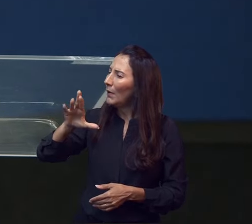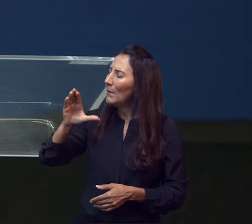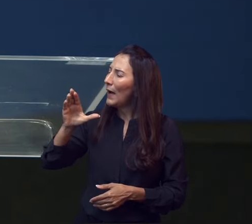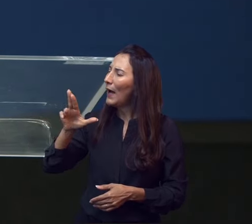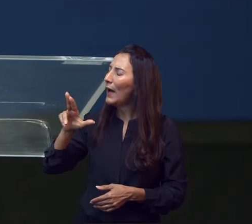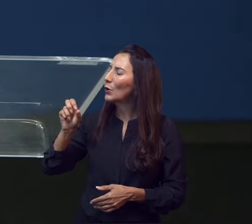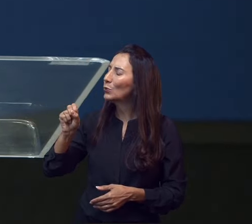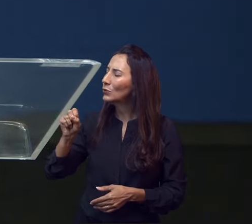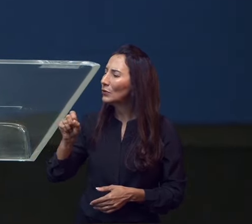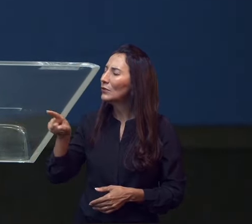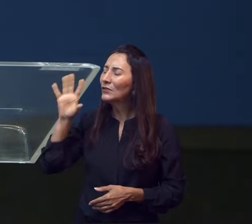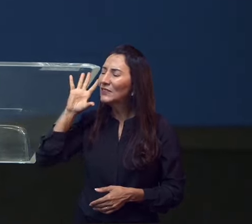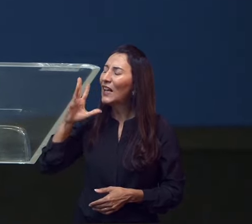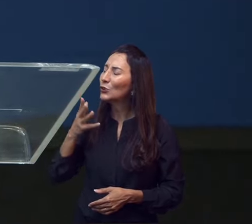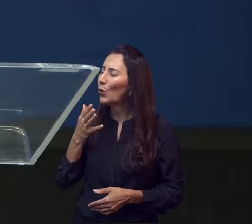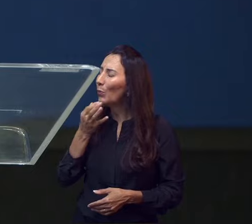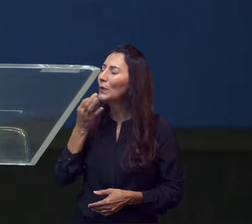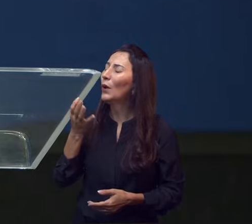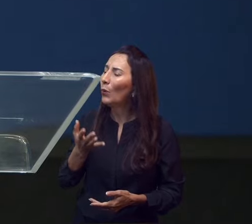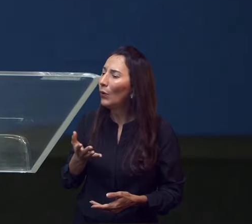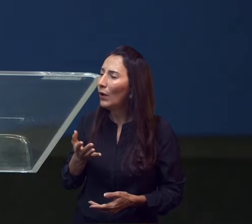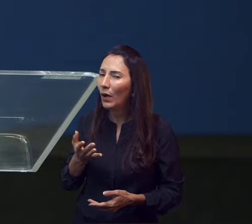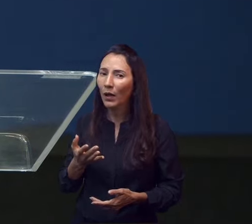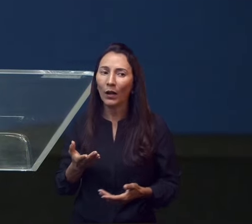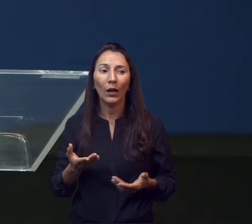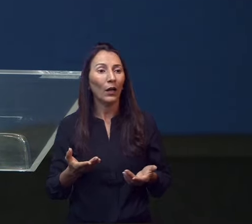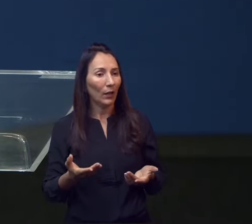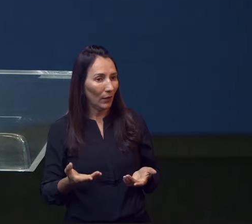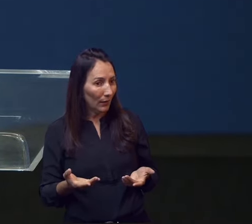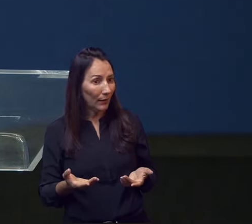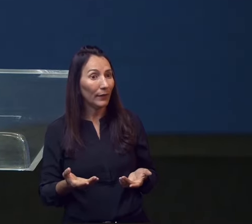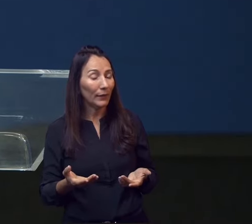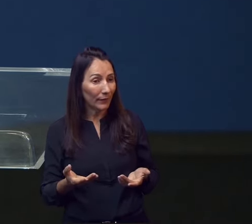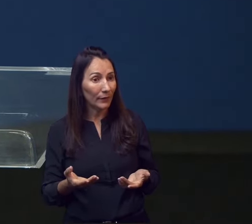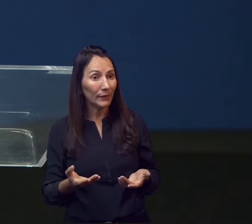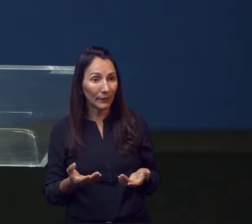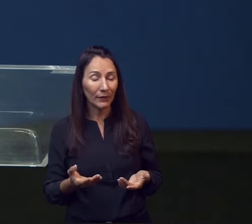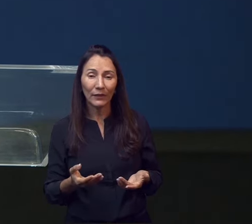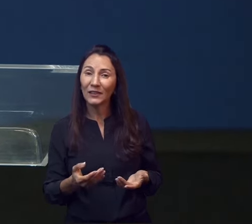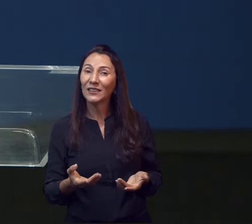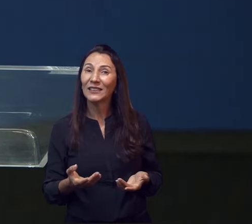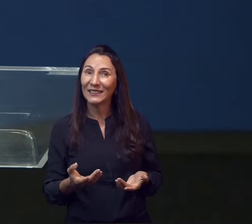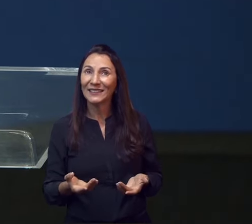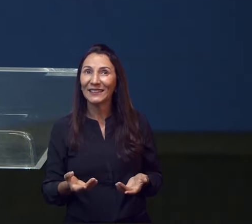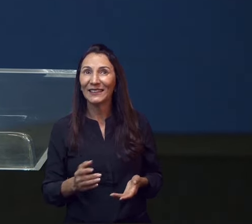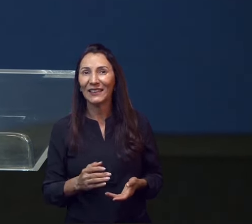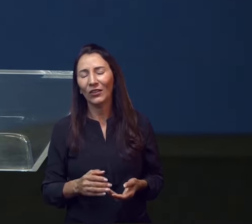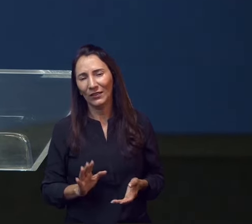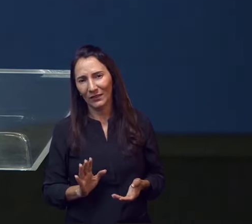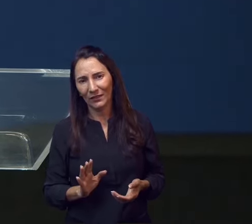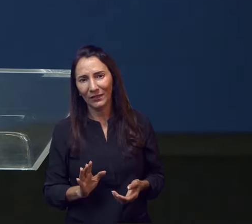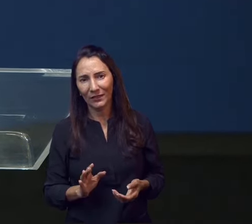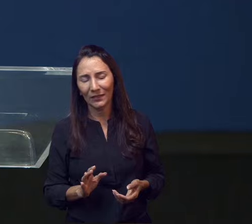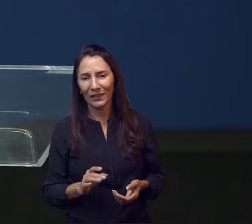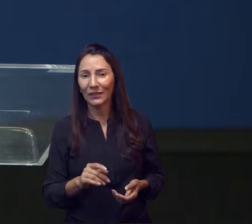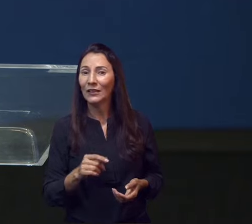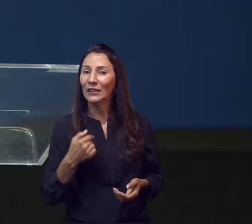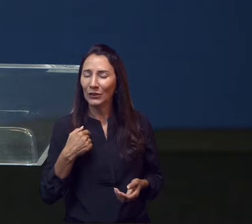Aí eu falei pastor só pela intervenção de chamá-lo de você já não gostei